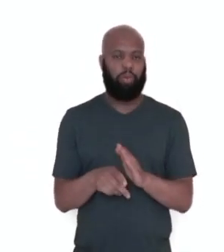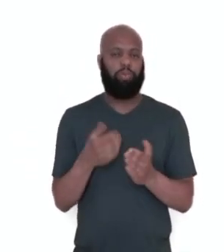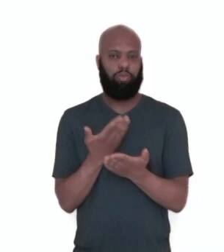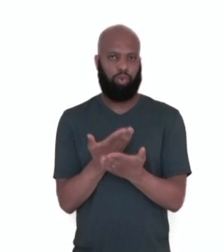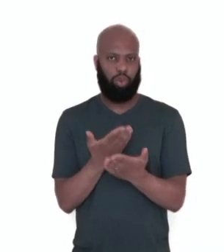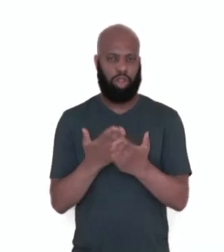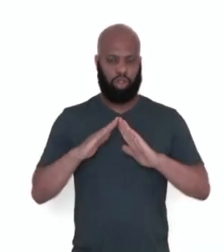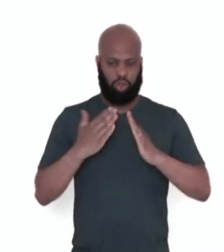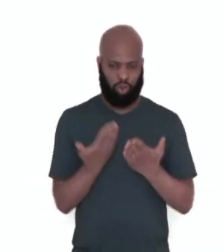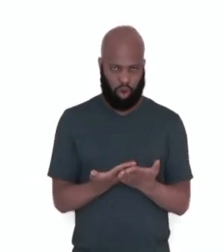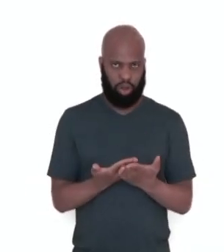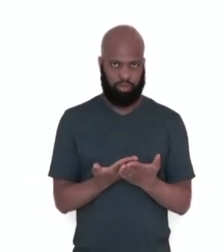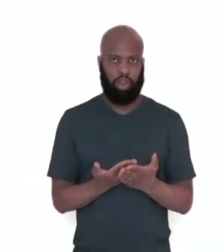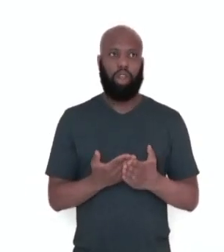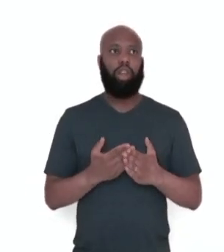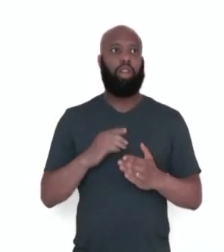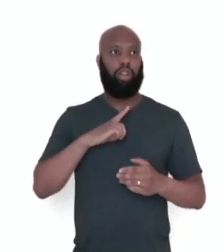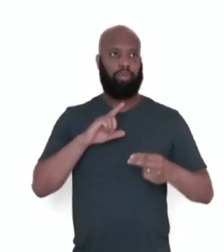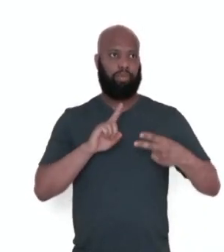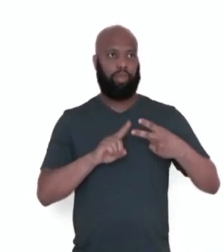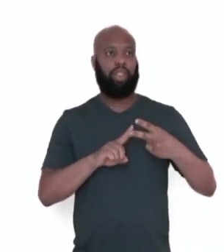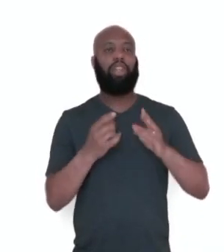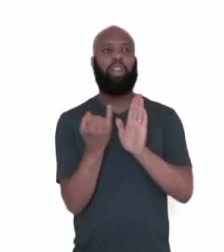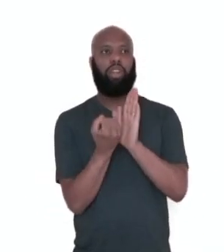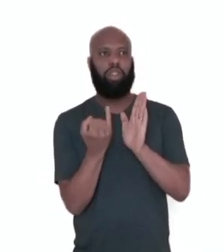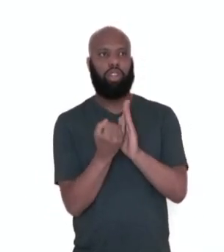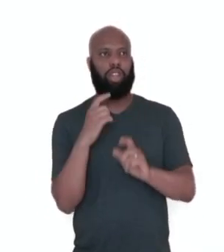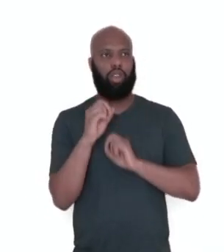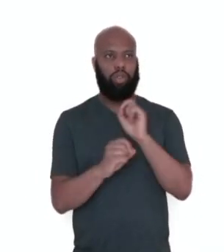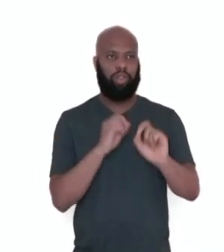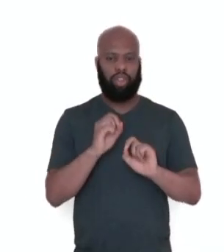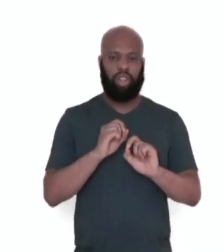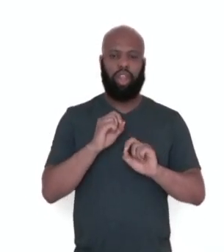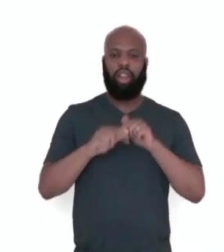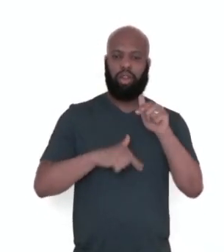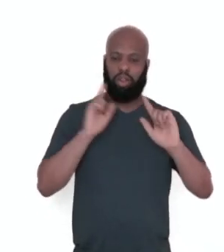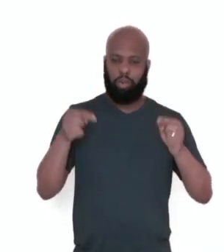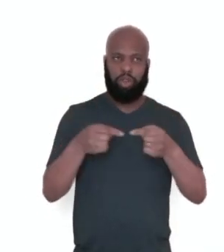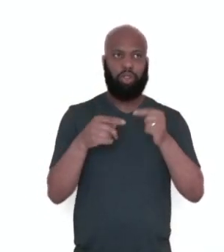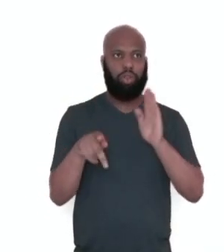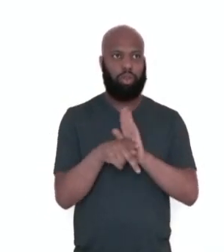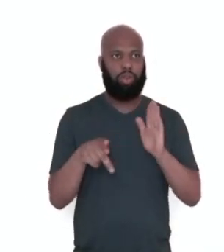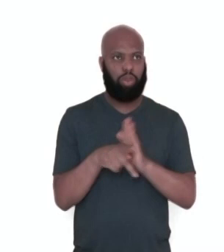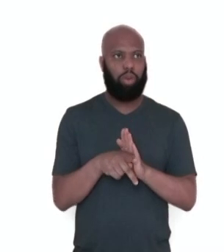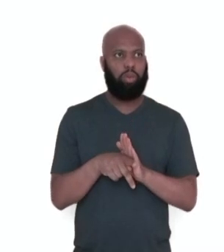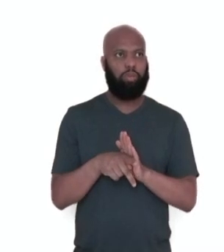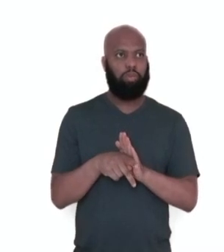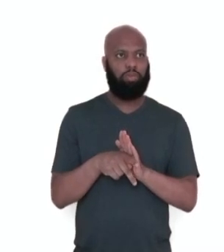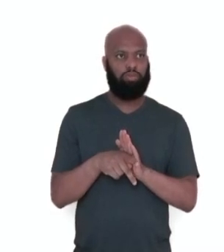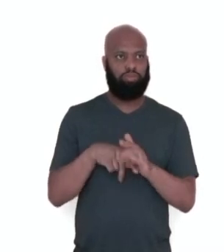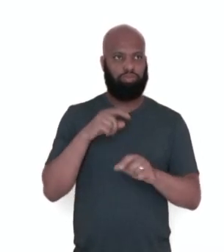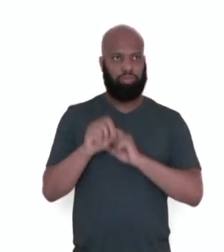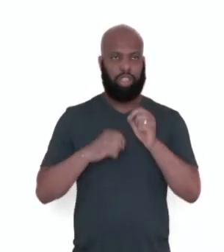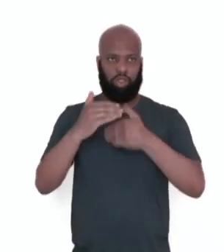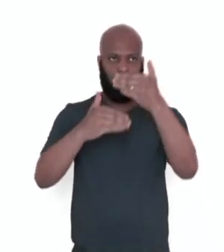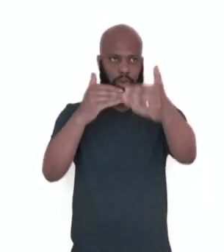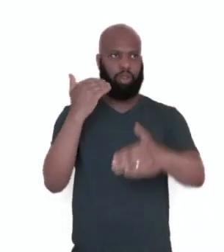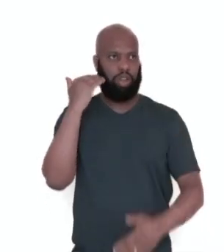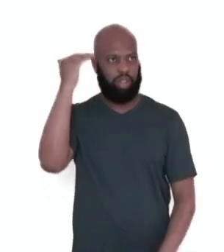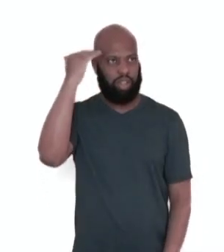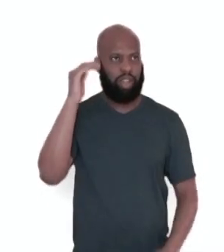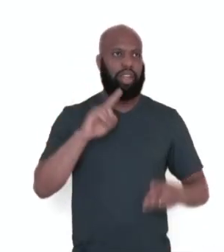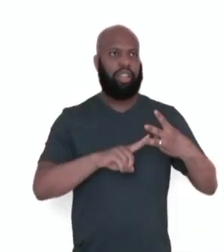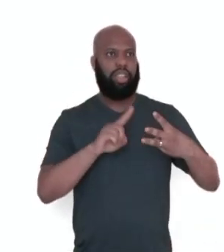regular. Segundo, atividade compatível com o desenvolvimento do adolescente. Terceiro, horário especial para o exercício das